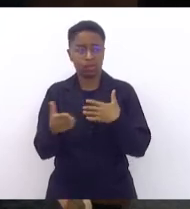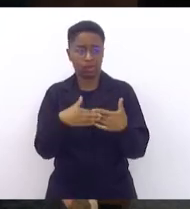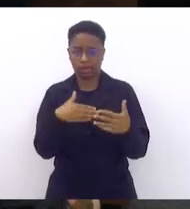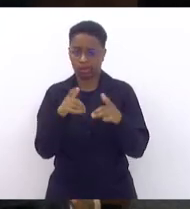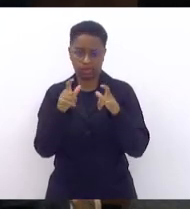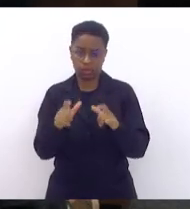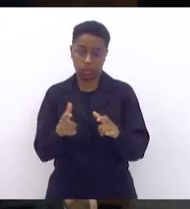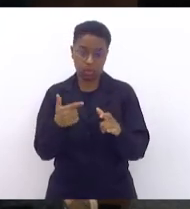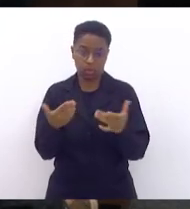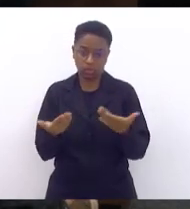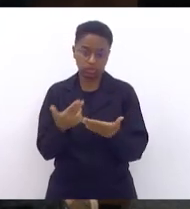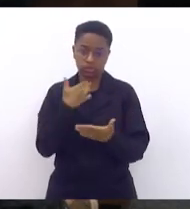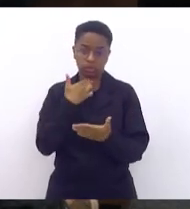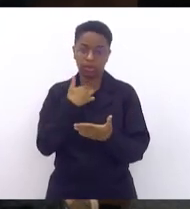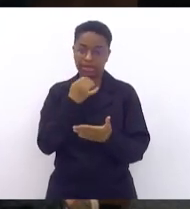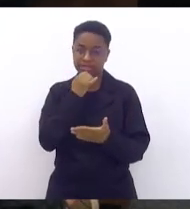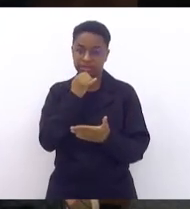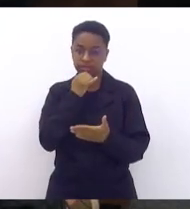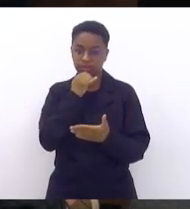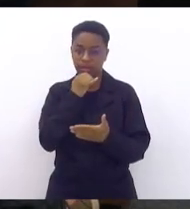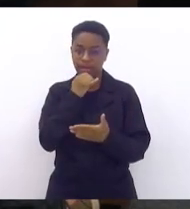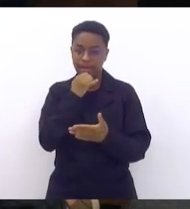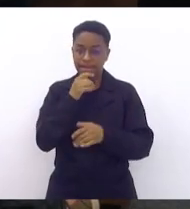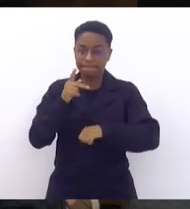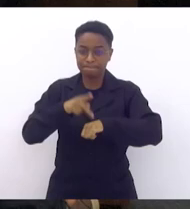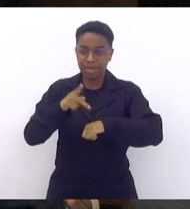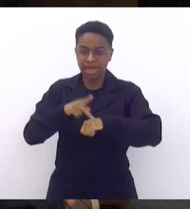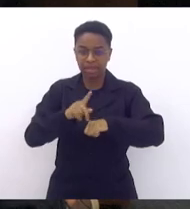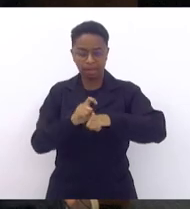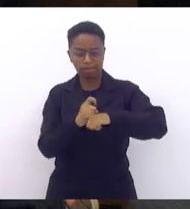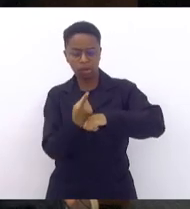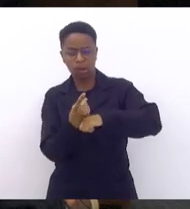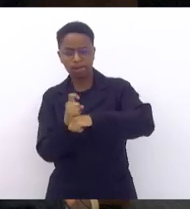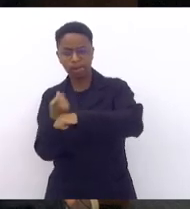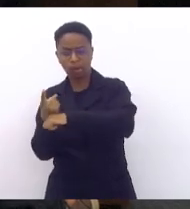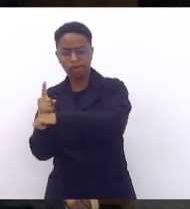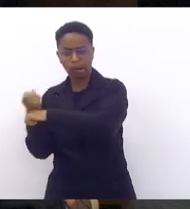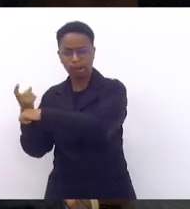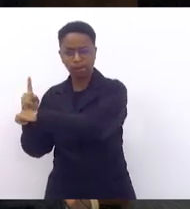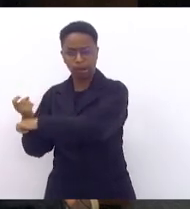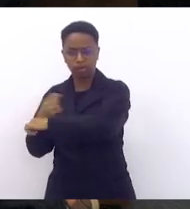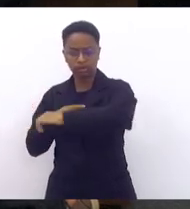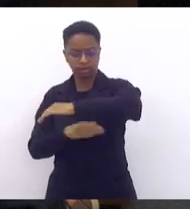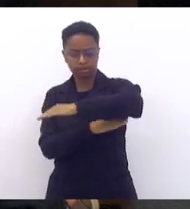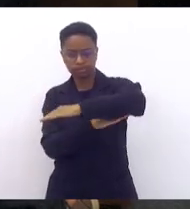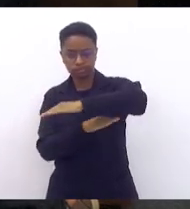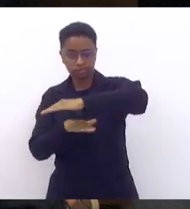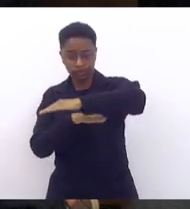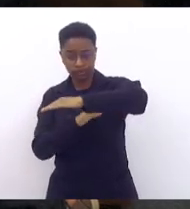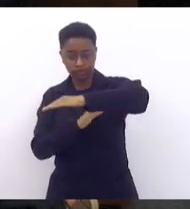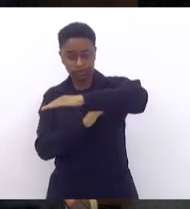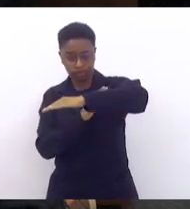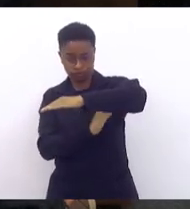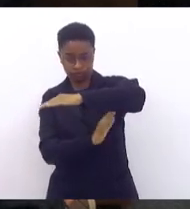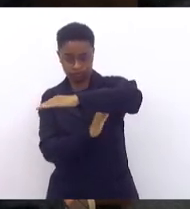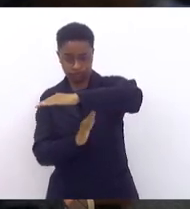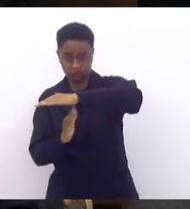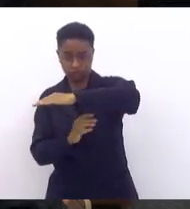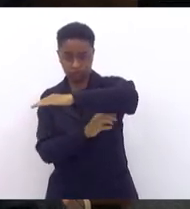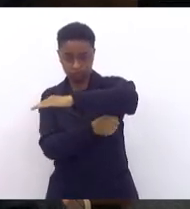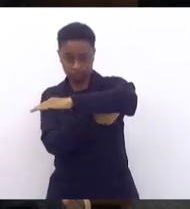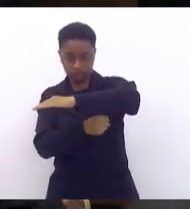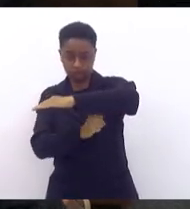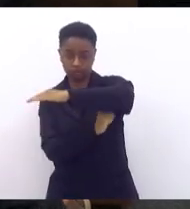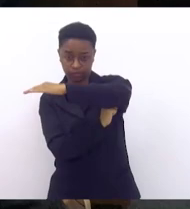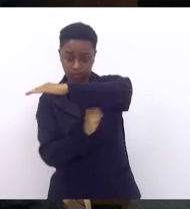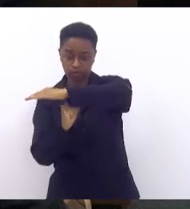hoje é proibido, debaixo dos viadutos, que mesmo em cima das pedras de pontas, tem gente lá